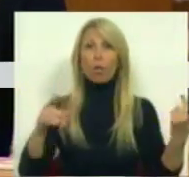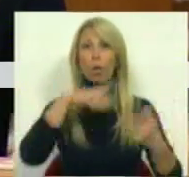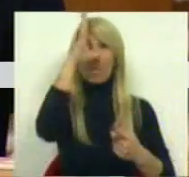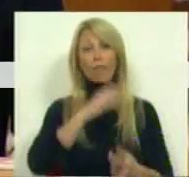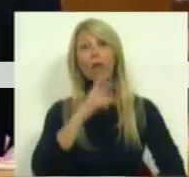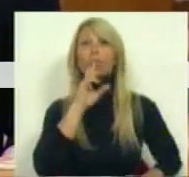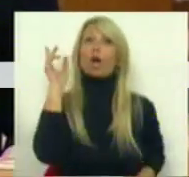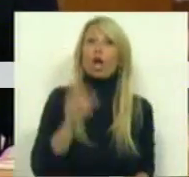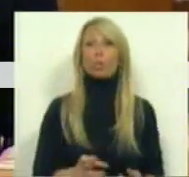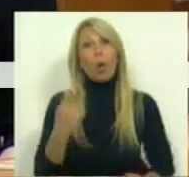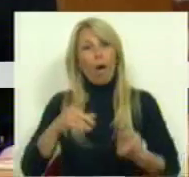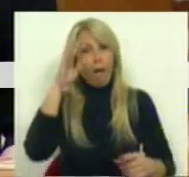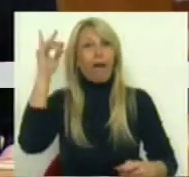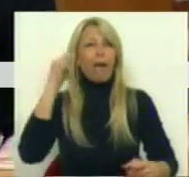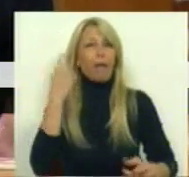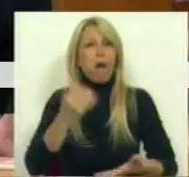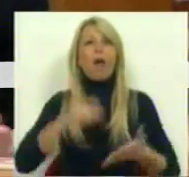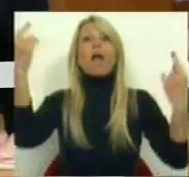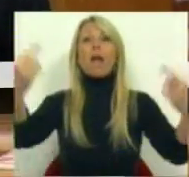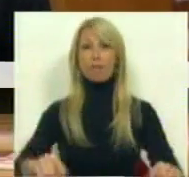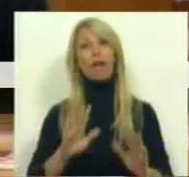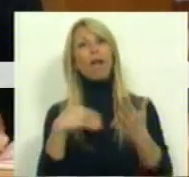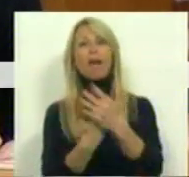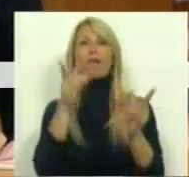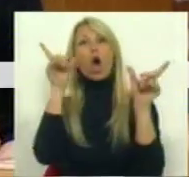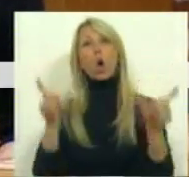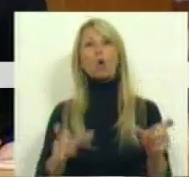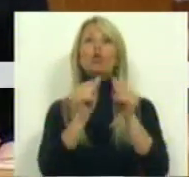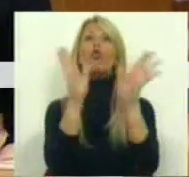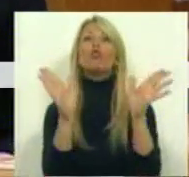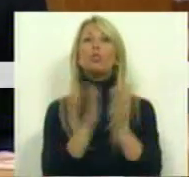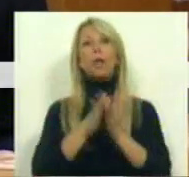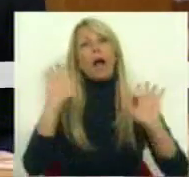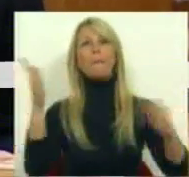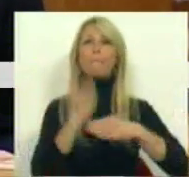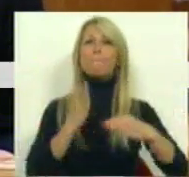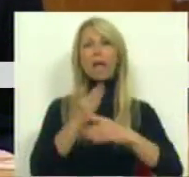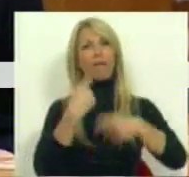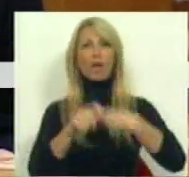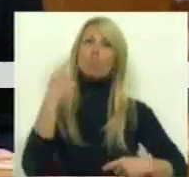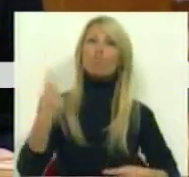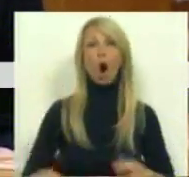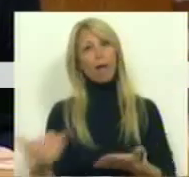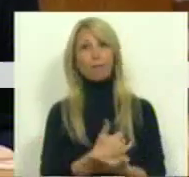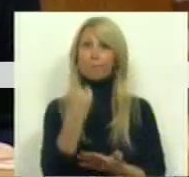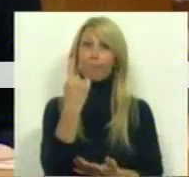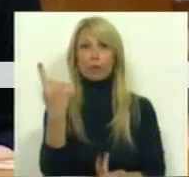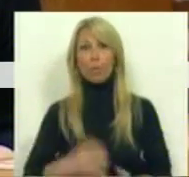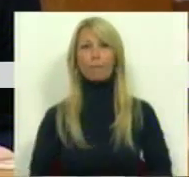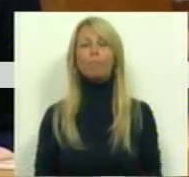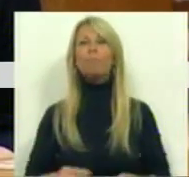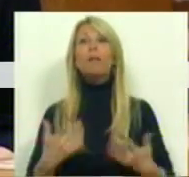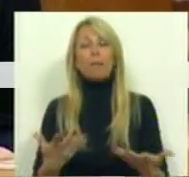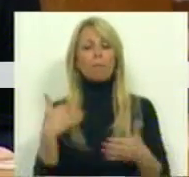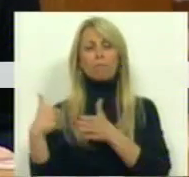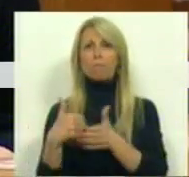criatividade, propondo agora entregar o controle total por apenas meia venda, mais uma renda. Mas nenhum destes processos está